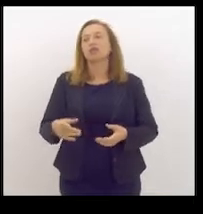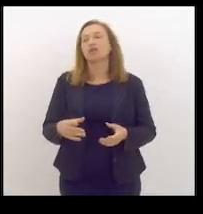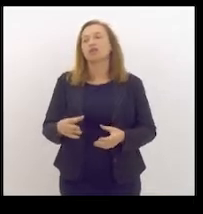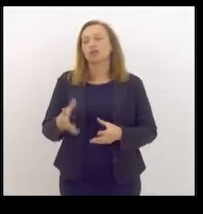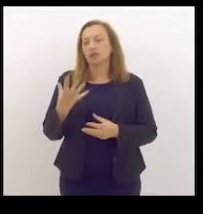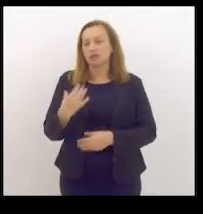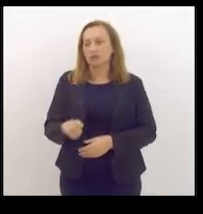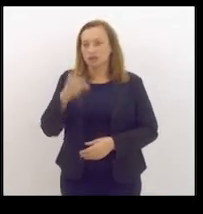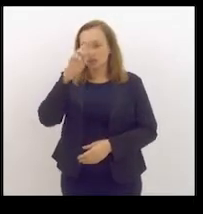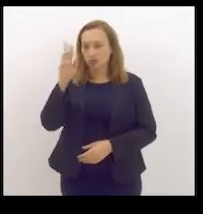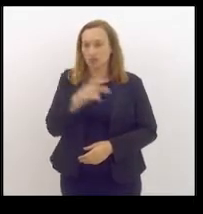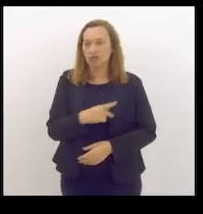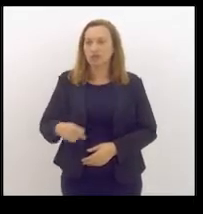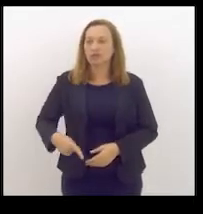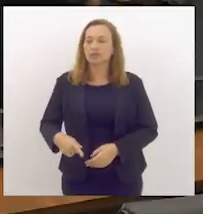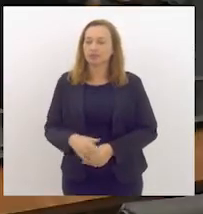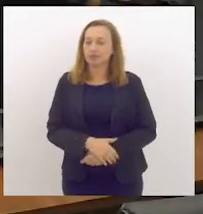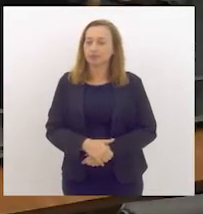tá favorável